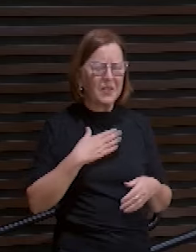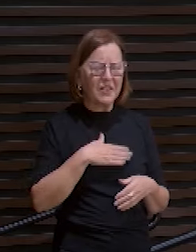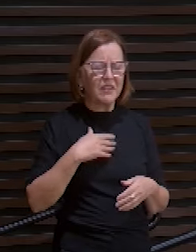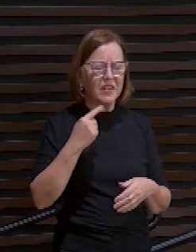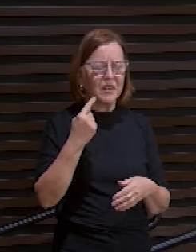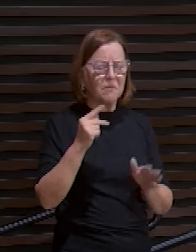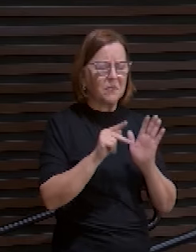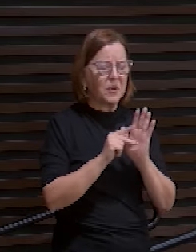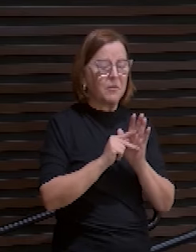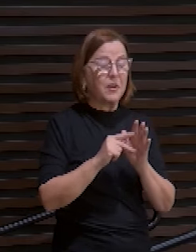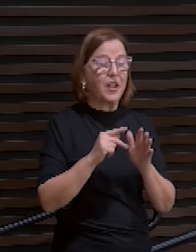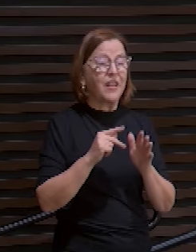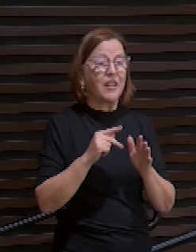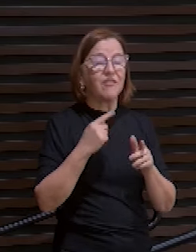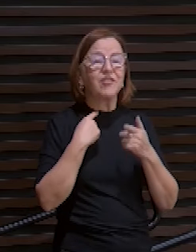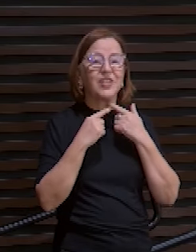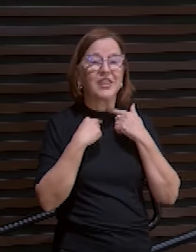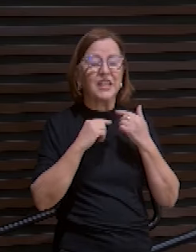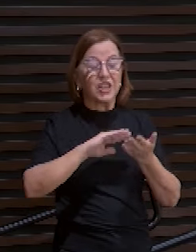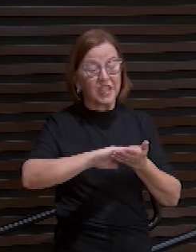destrói os relacionamentos